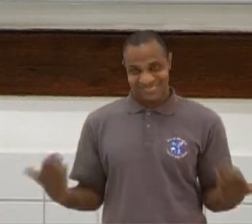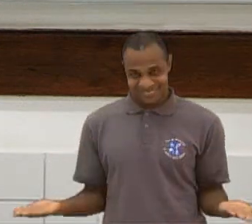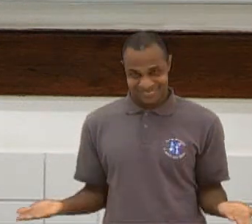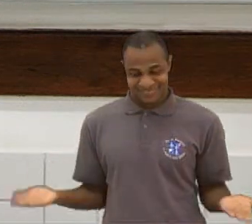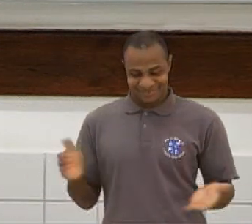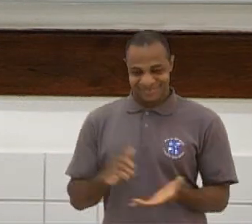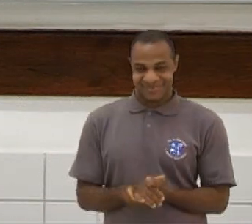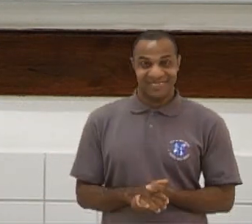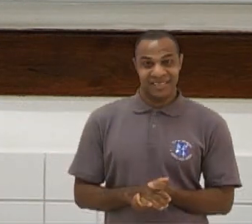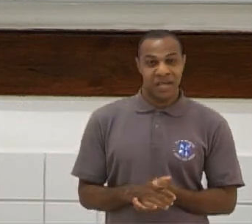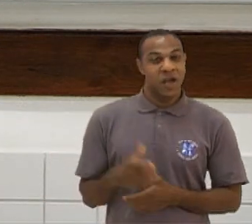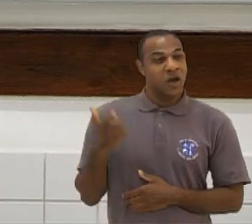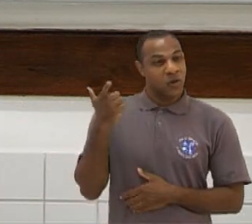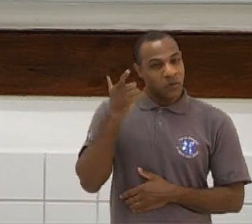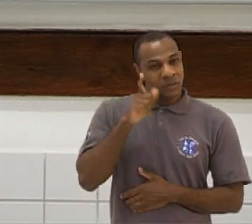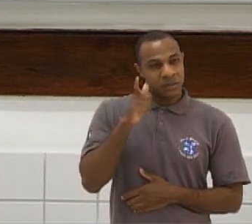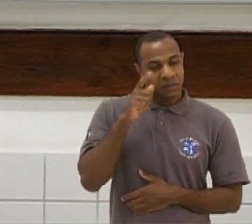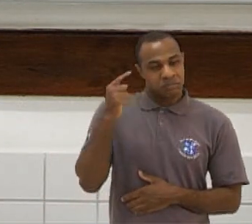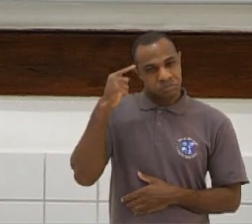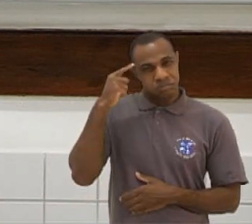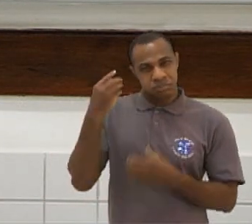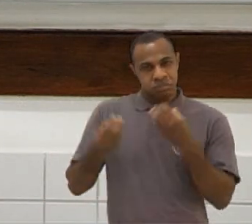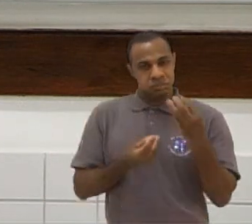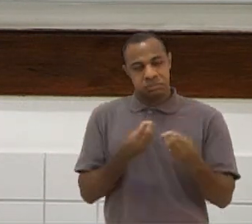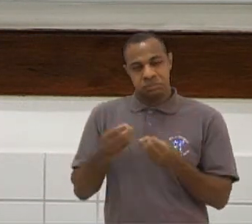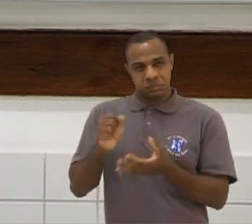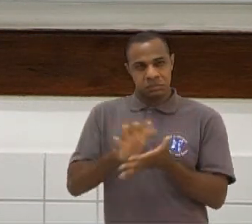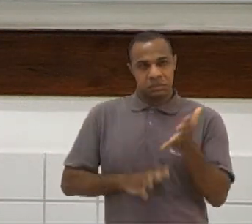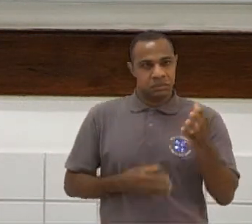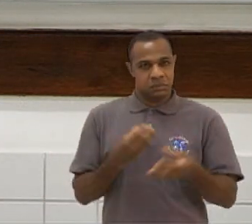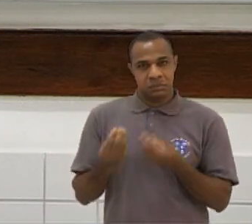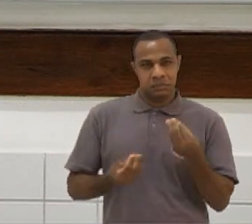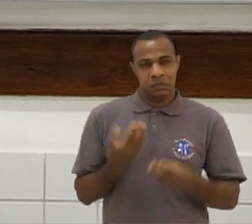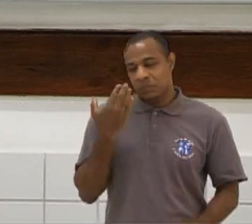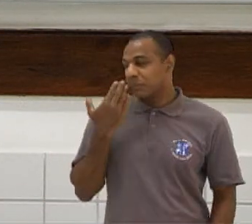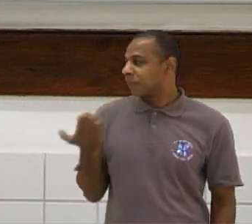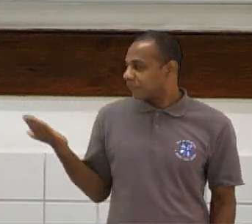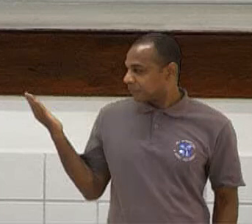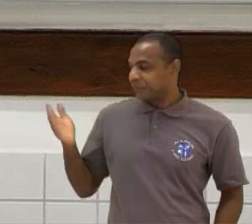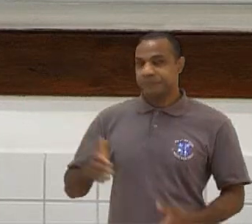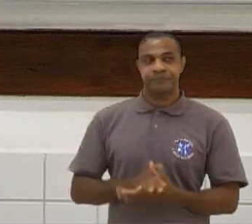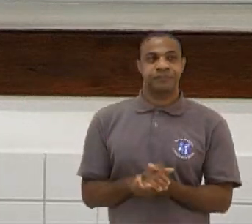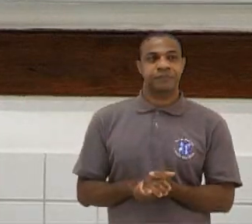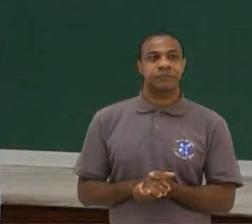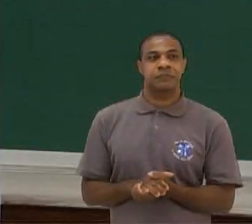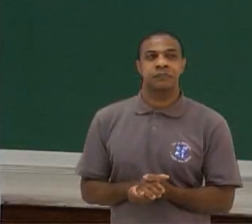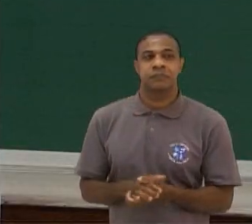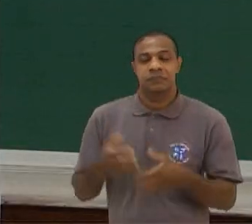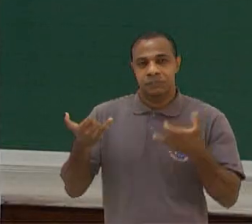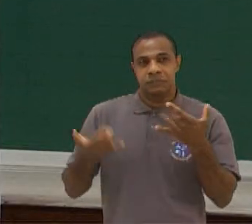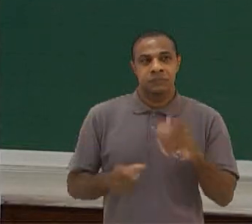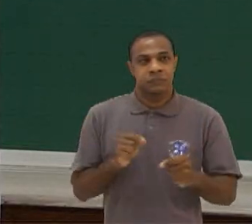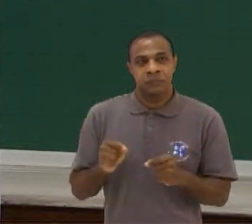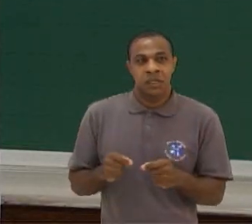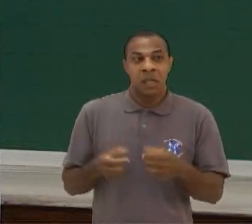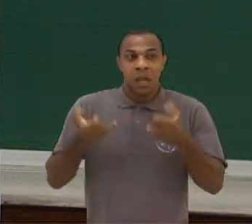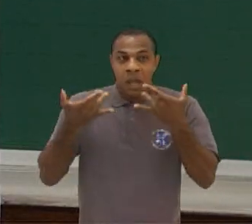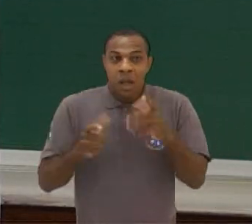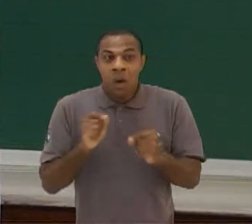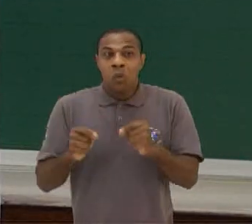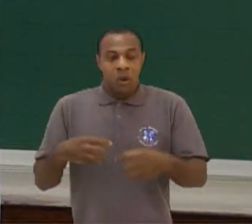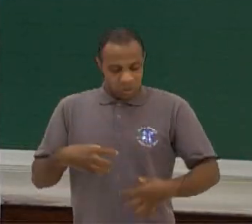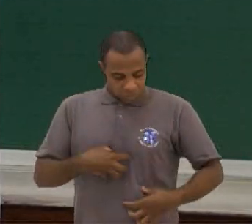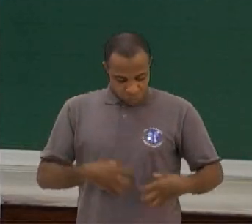Olá, pessoal! Vocês conseguiram refletir um pouquinho sobre o nosso exercício? Vamos à correção dele? Vamos lá! Ele diz o seguinte: justifique quais os